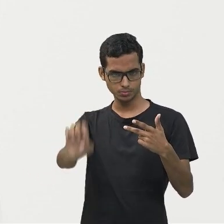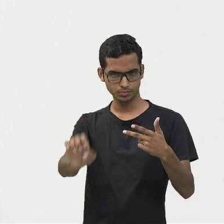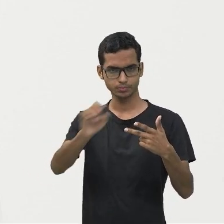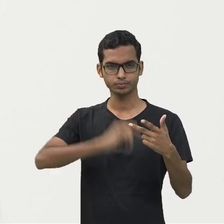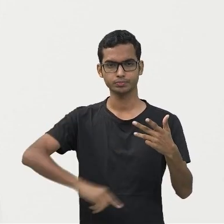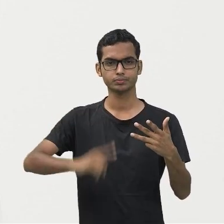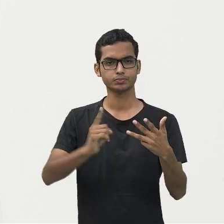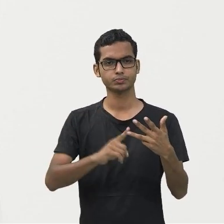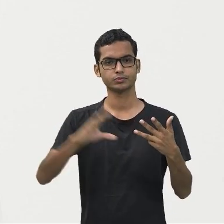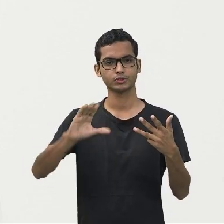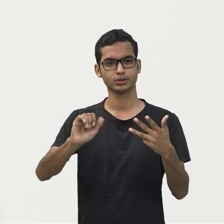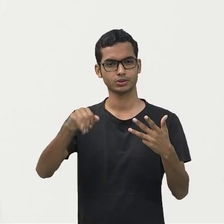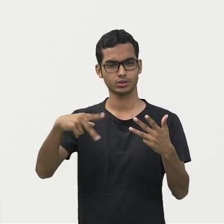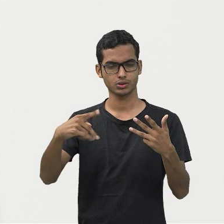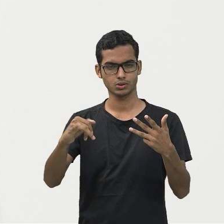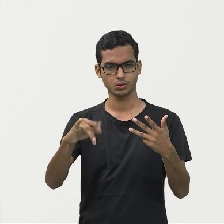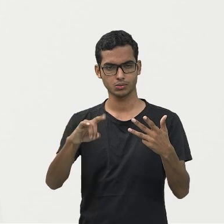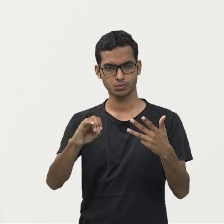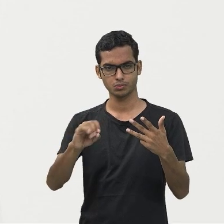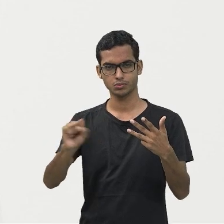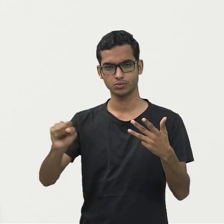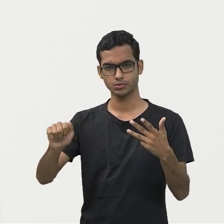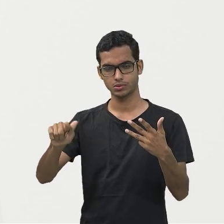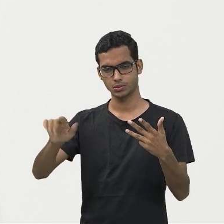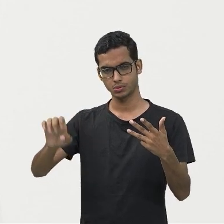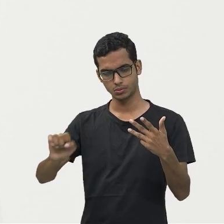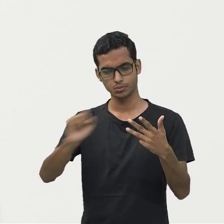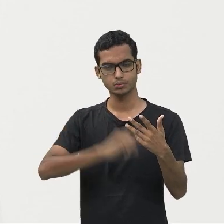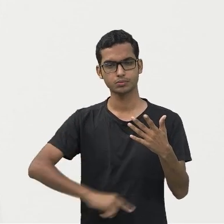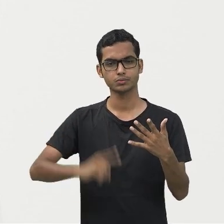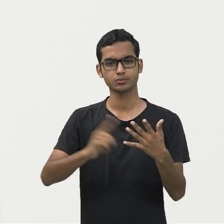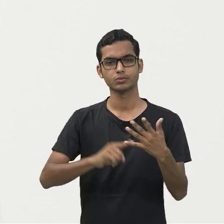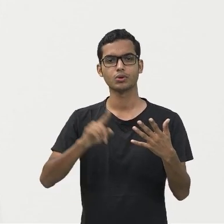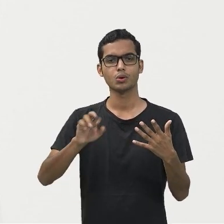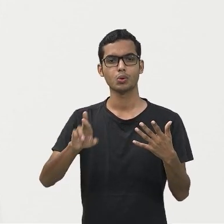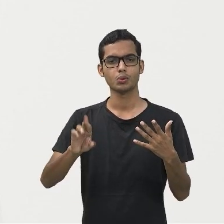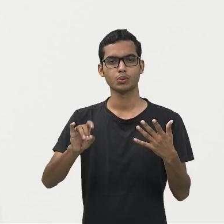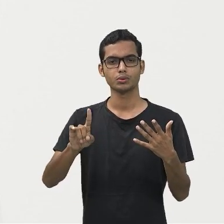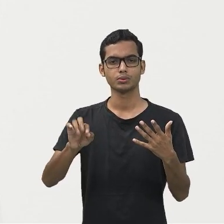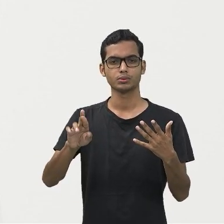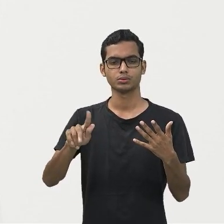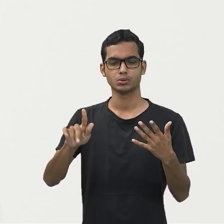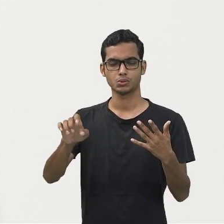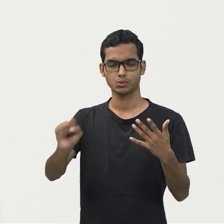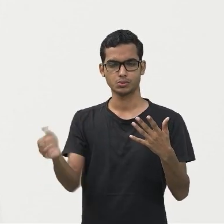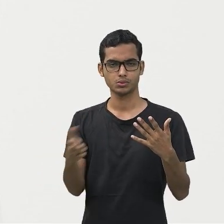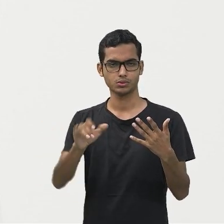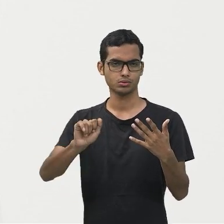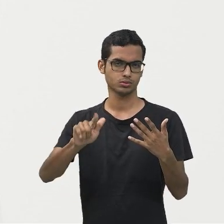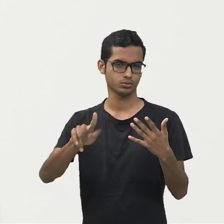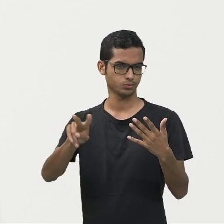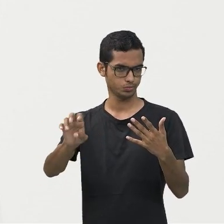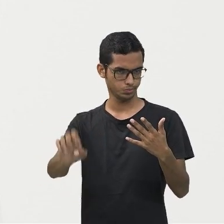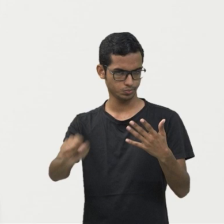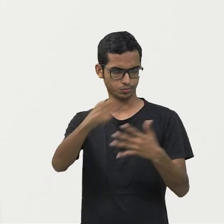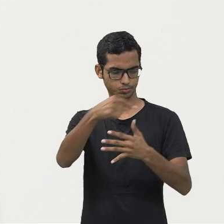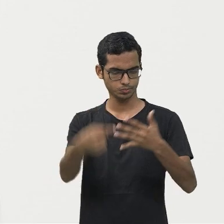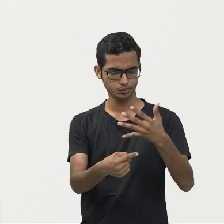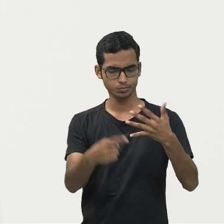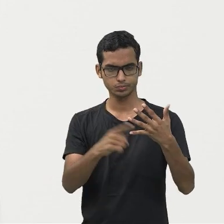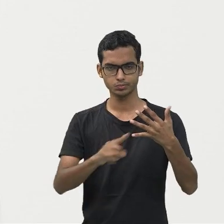terceiro presidente. Depois, Campos Salles, que foi o quarto. Depois, Rodrigues Alves, que